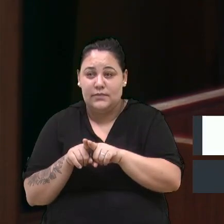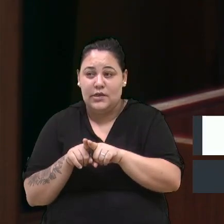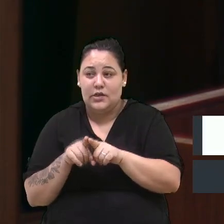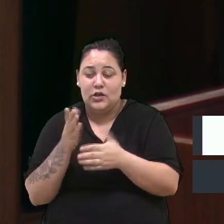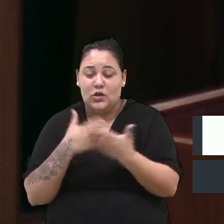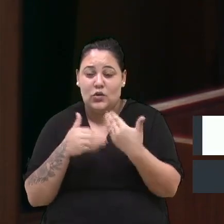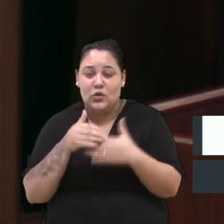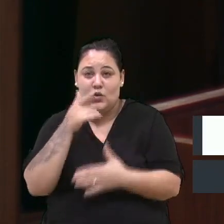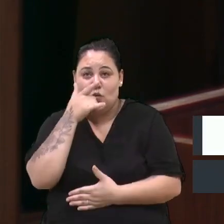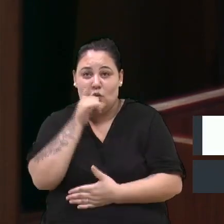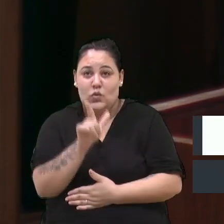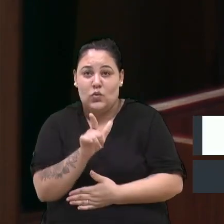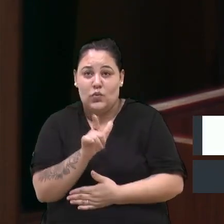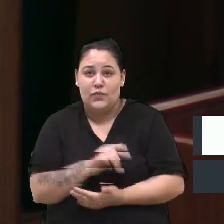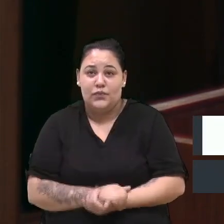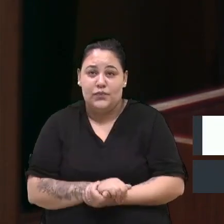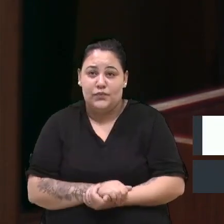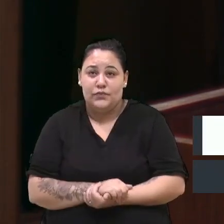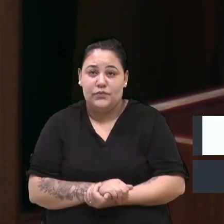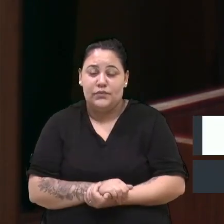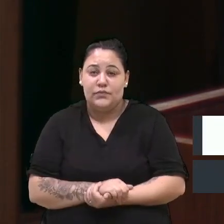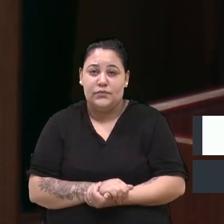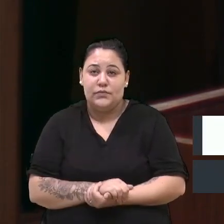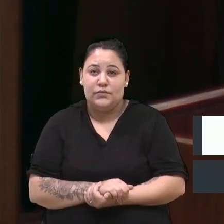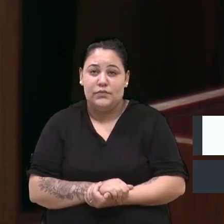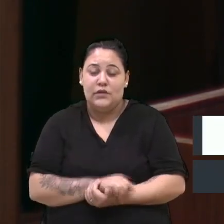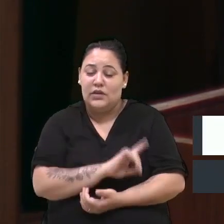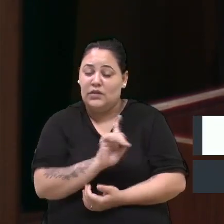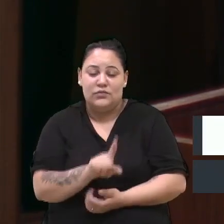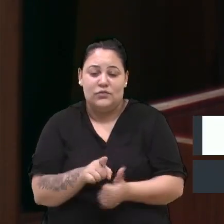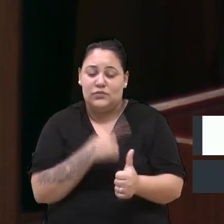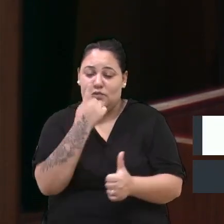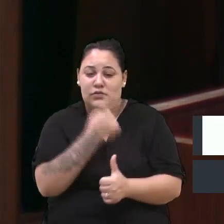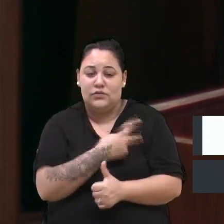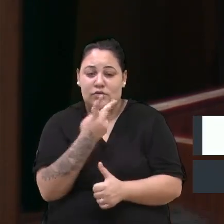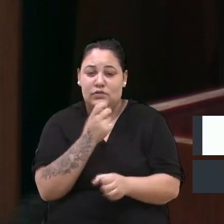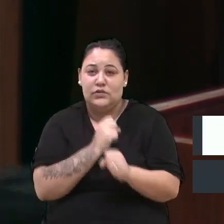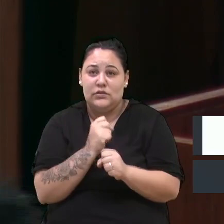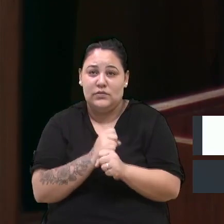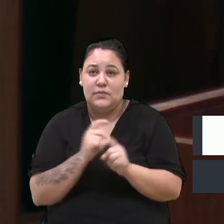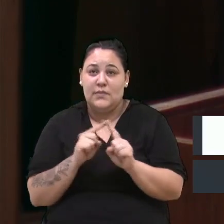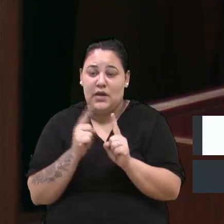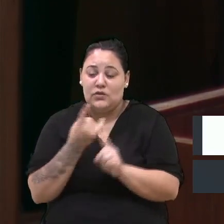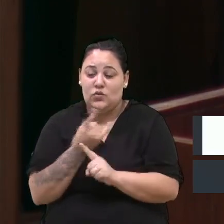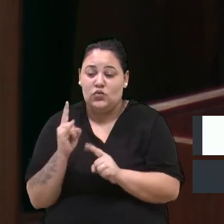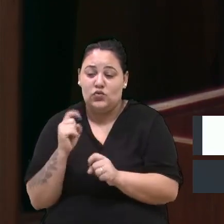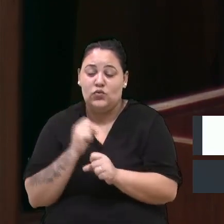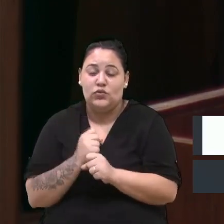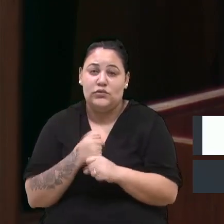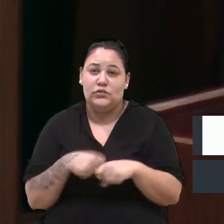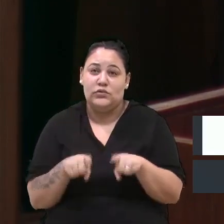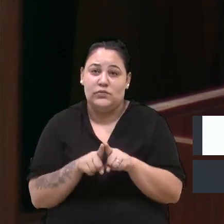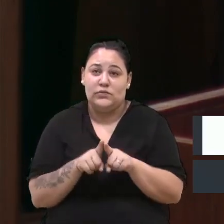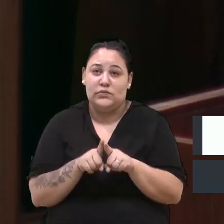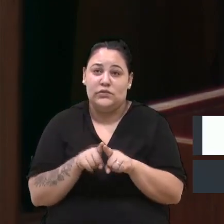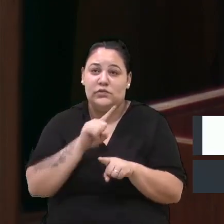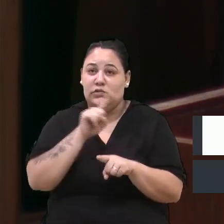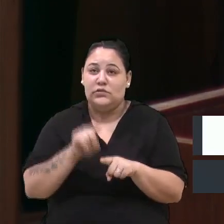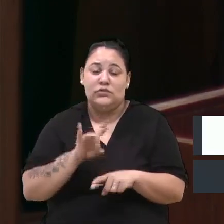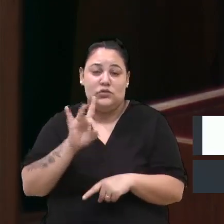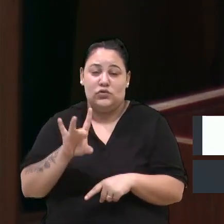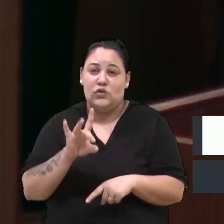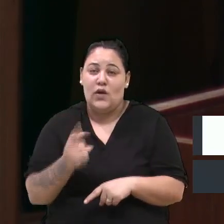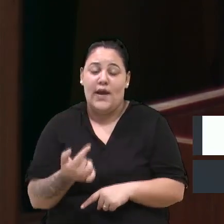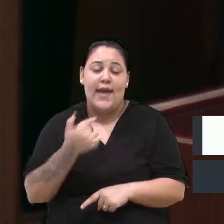desse vereador, não dos primeiros 2 anos, mas desse último ano, né, elas não são só graças a